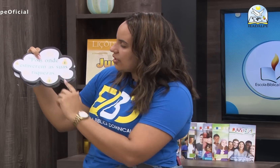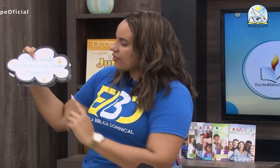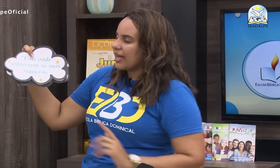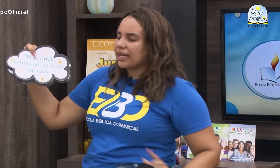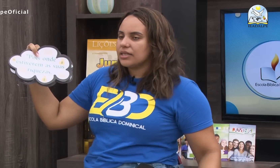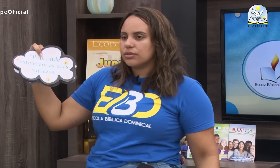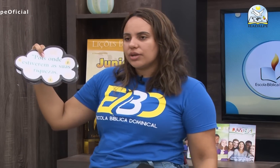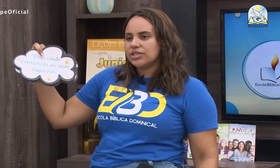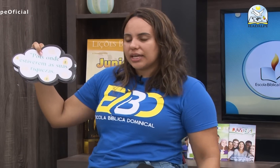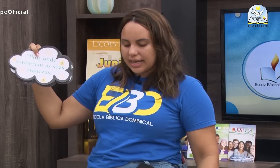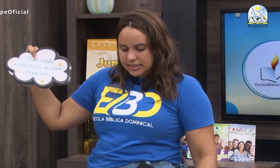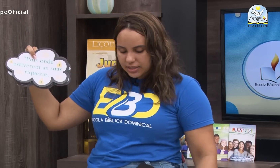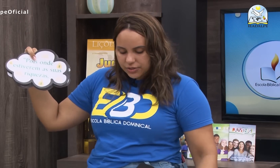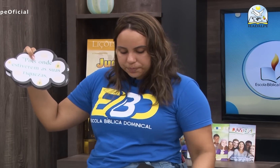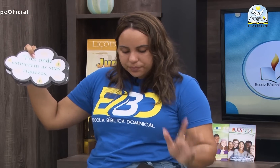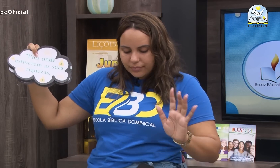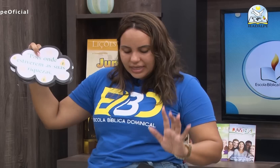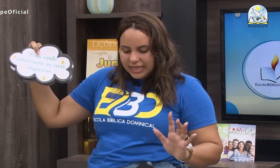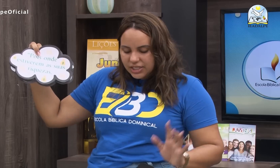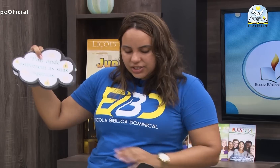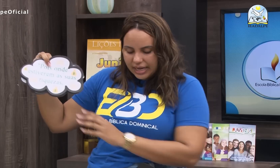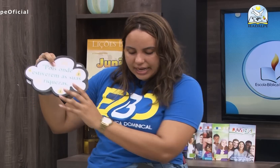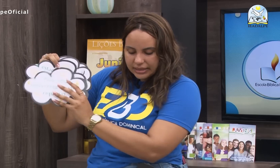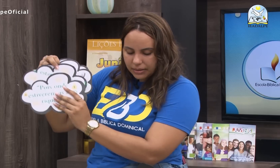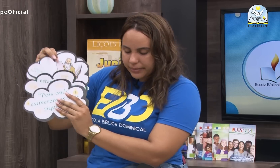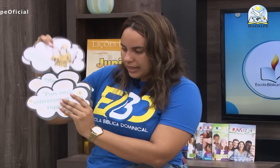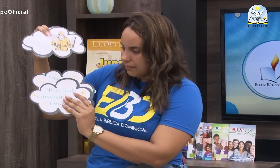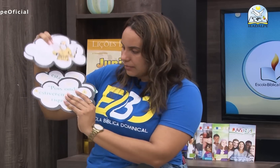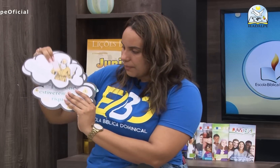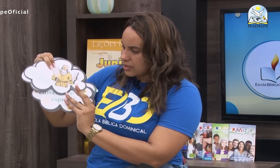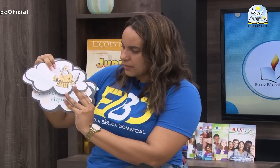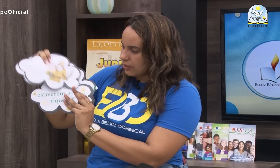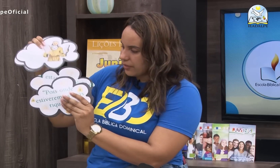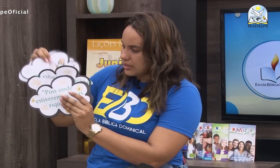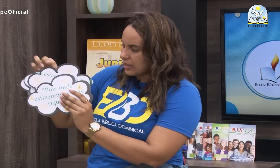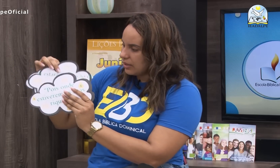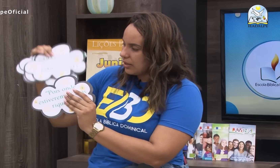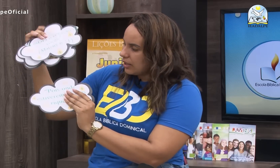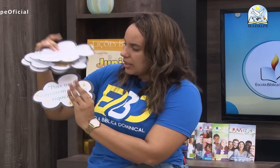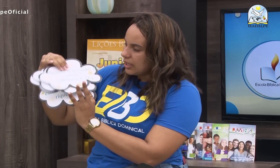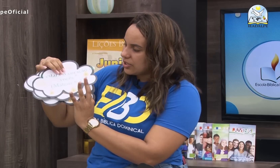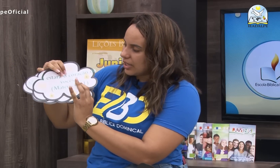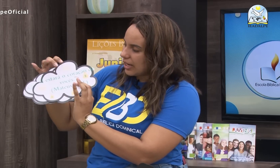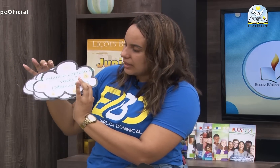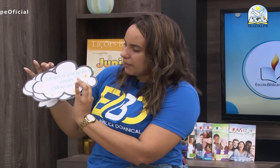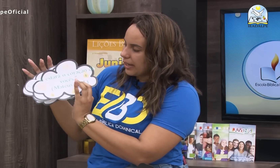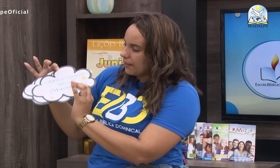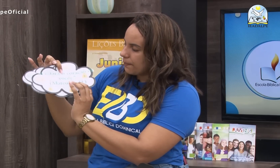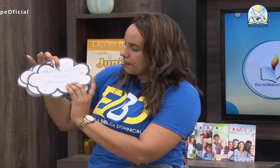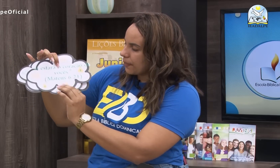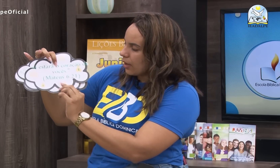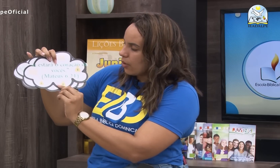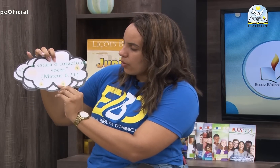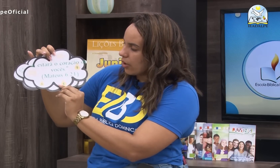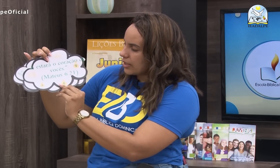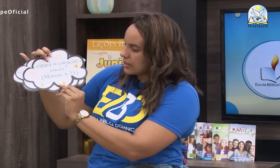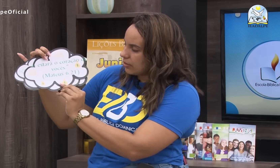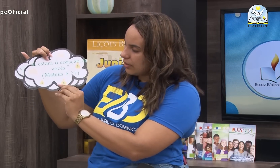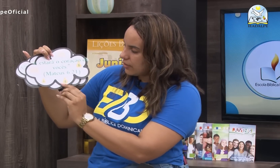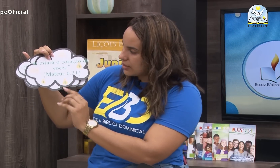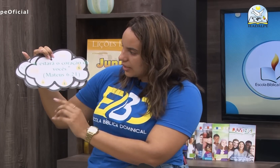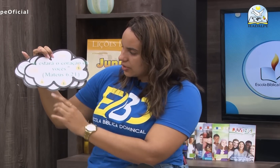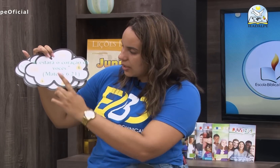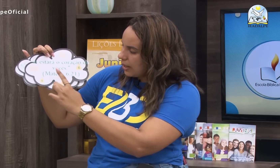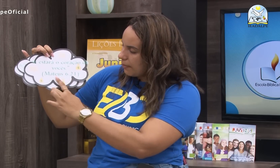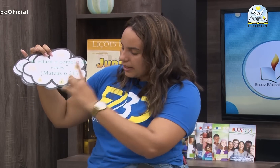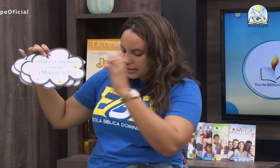onde estiverem as suas riquezas, estará também, a próxima nuvenzinha, estará também o coração